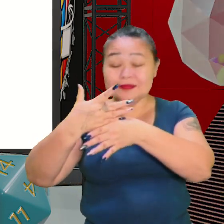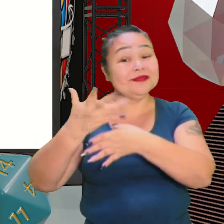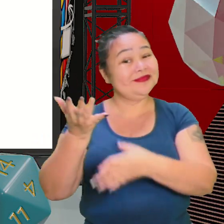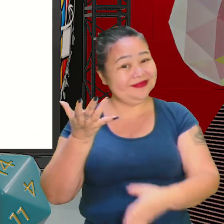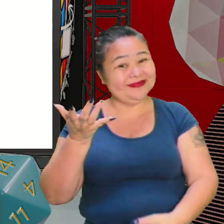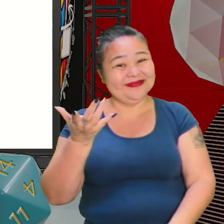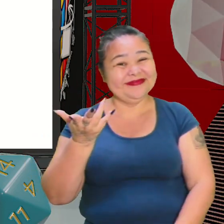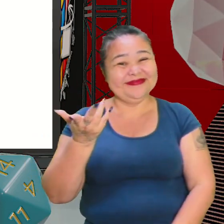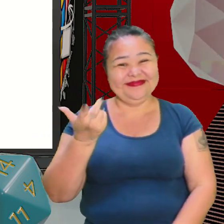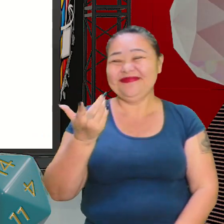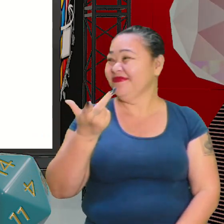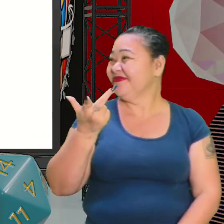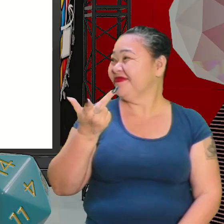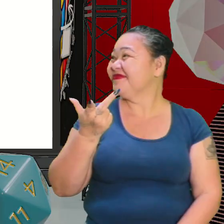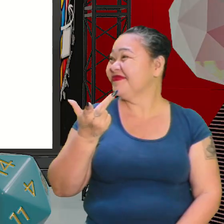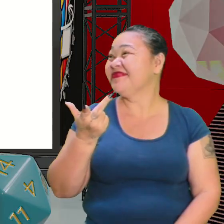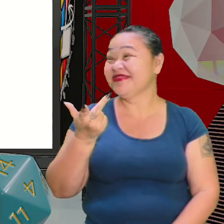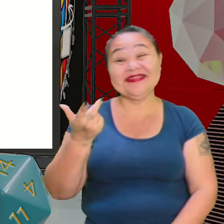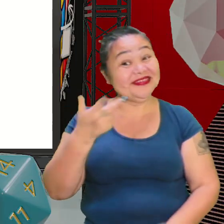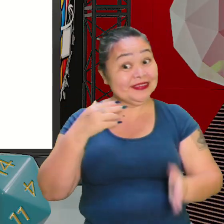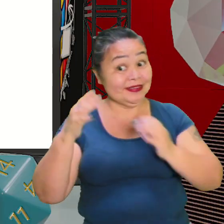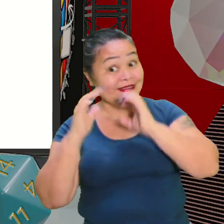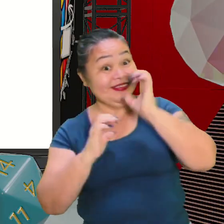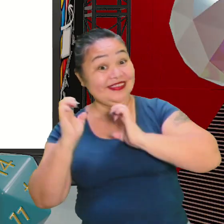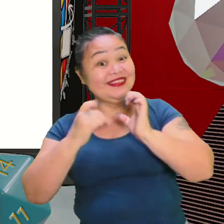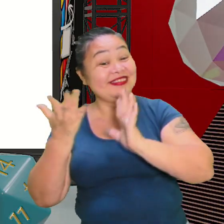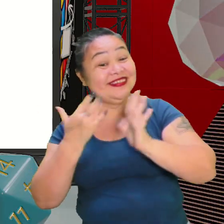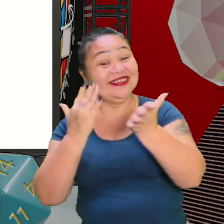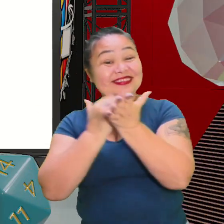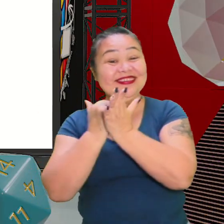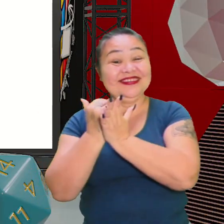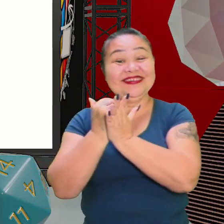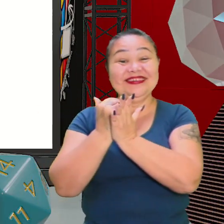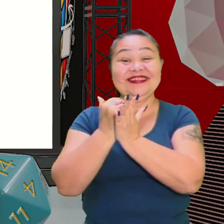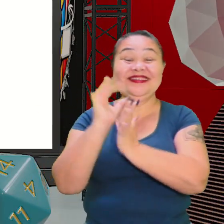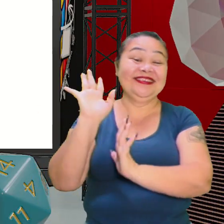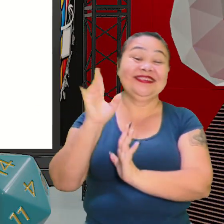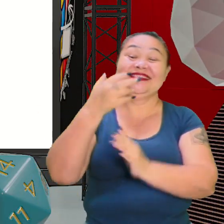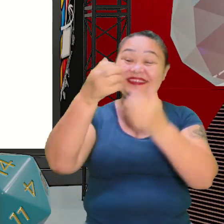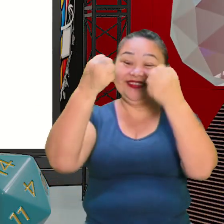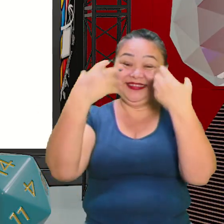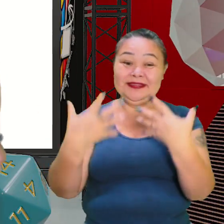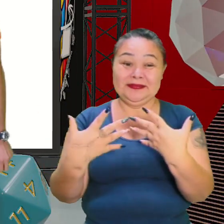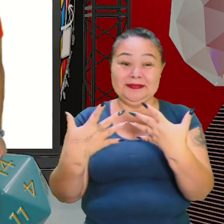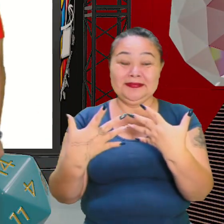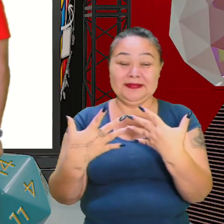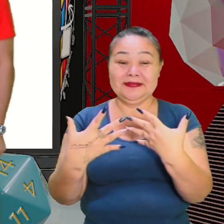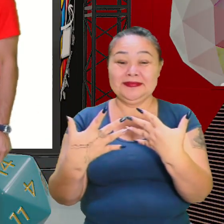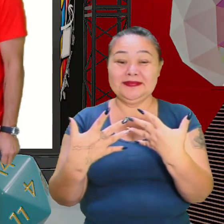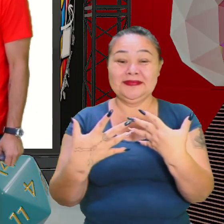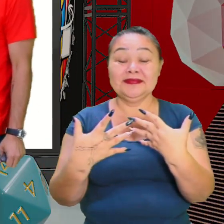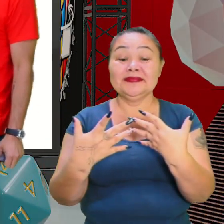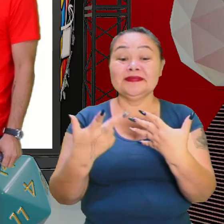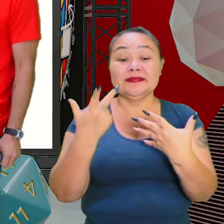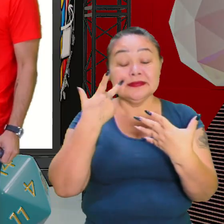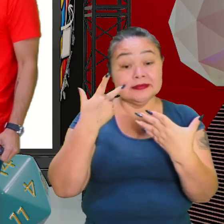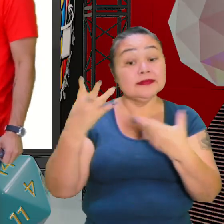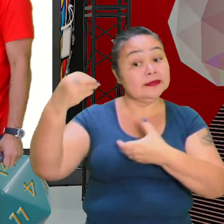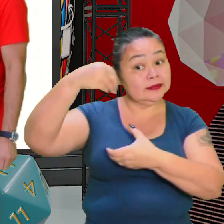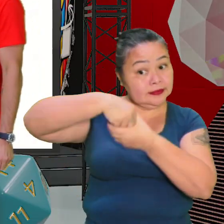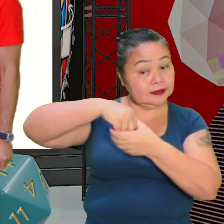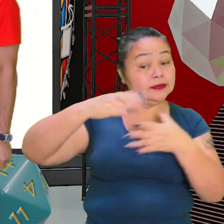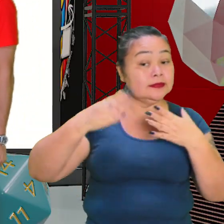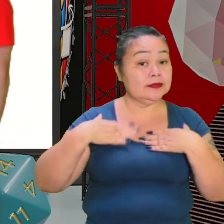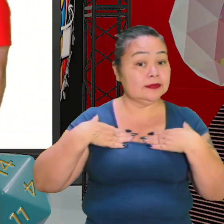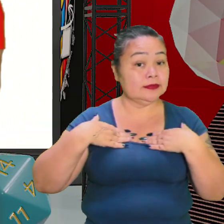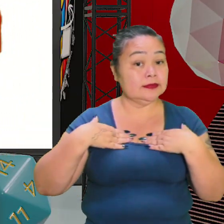Eita, Aí você já quer brigar, você já quer comprar uma... Não, mas só explicando Mas que beleza, como beleza. o muro está no